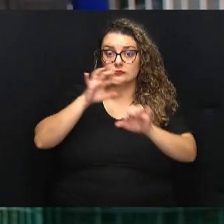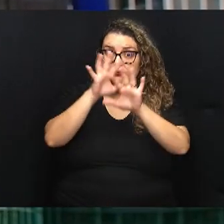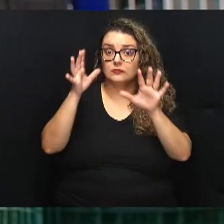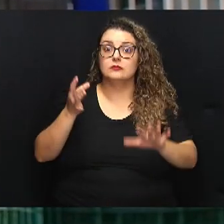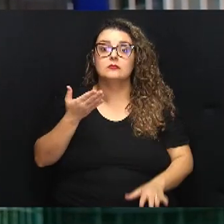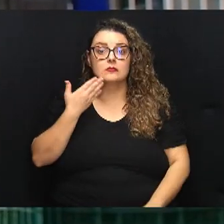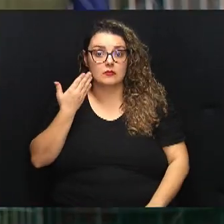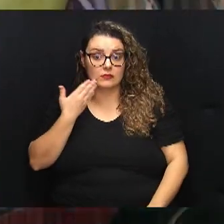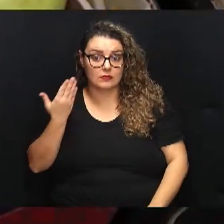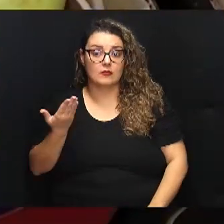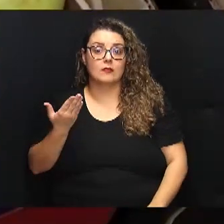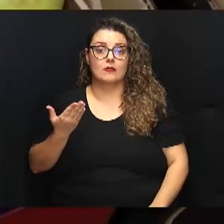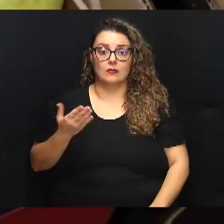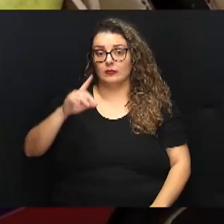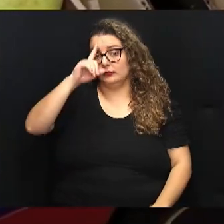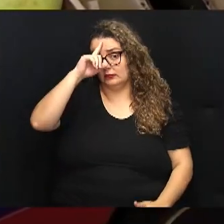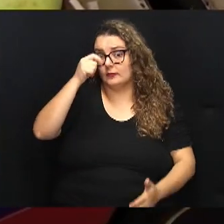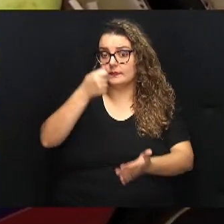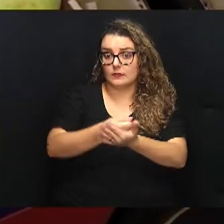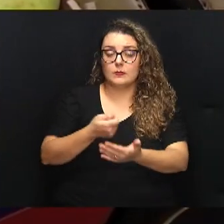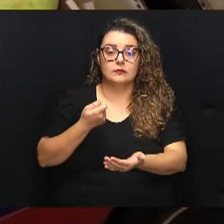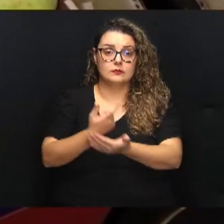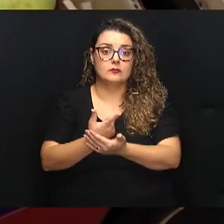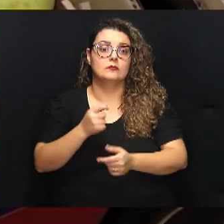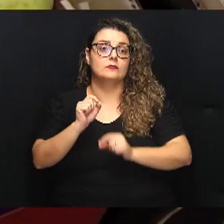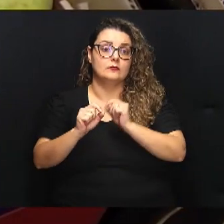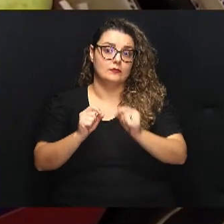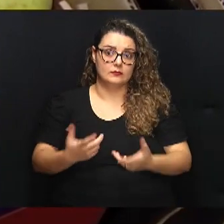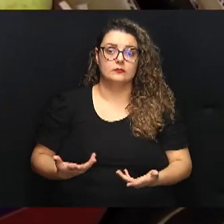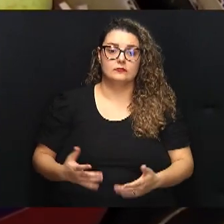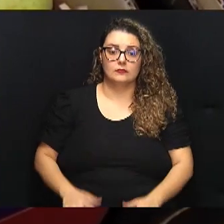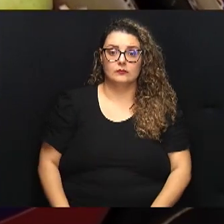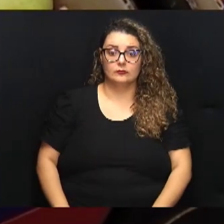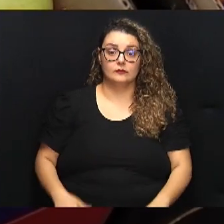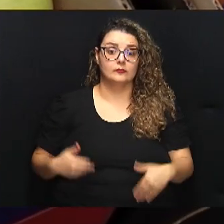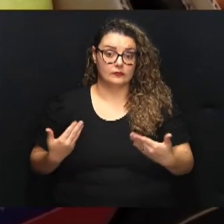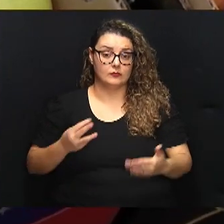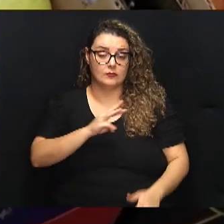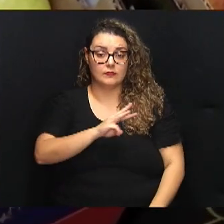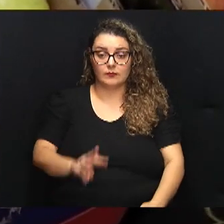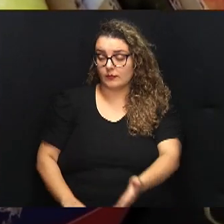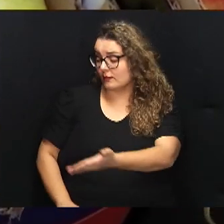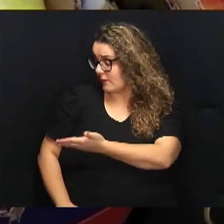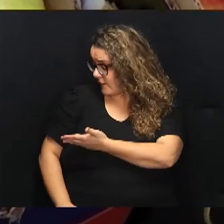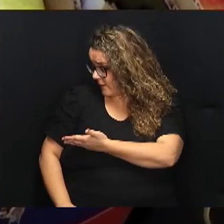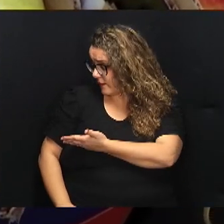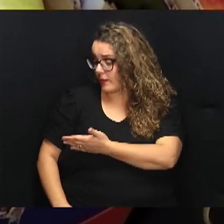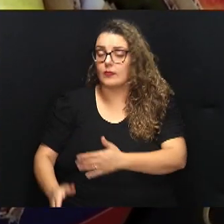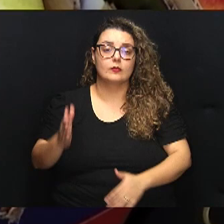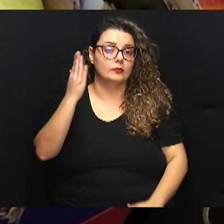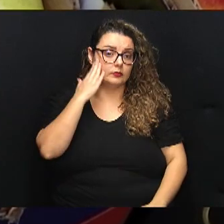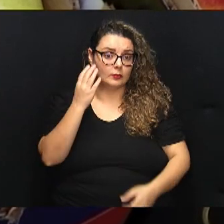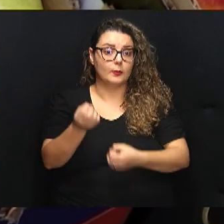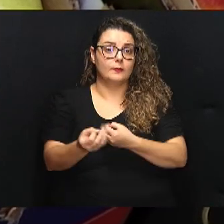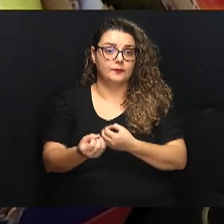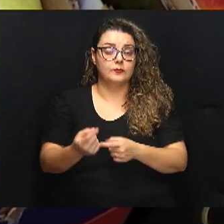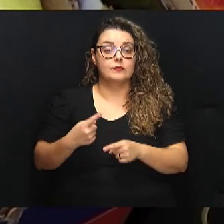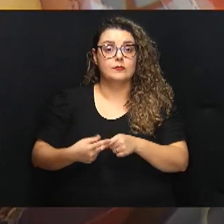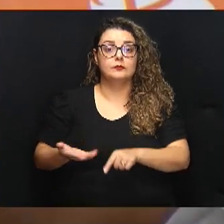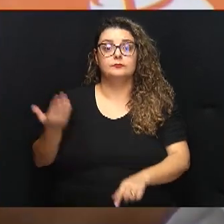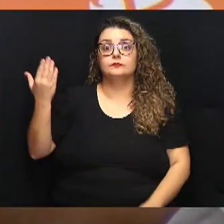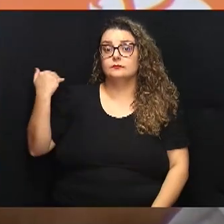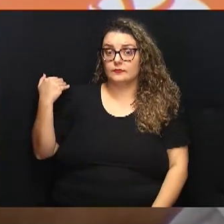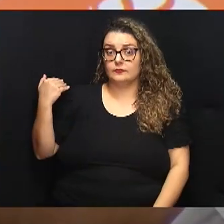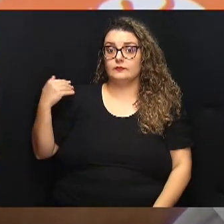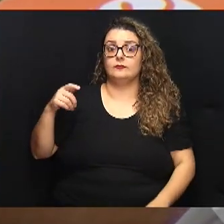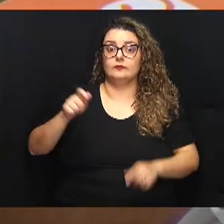fácil para tomar suas decisões, saber o que comprar. Então é só acessar o site e se manter informado, né? Porque antigamente as